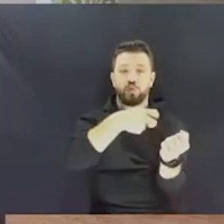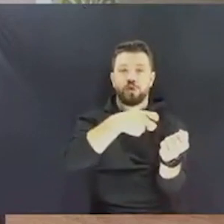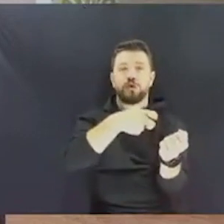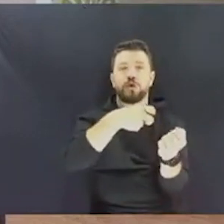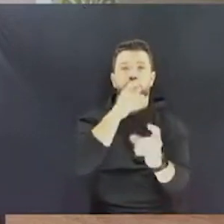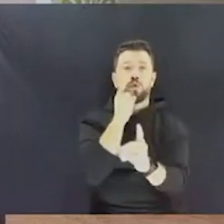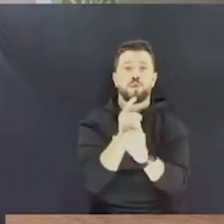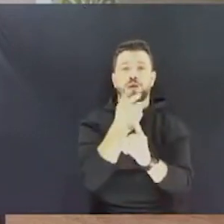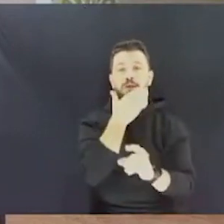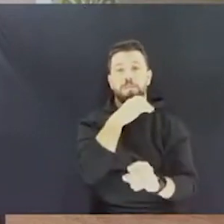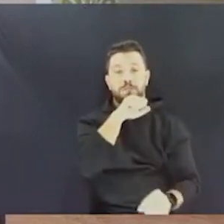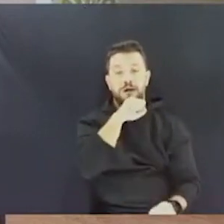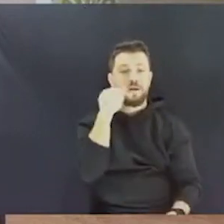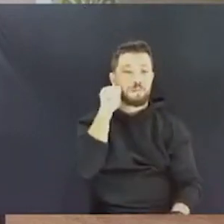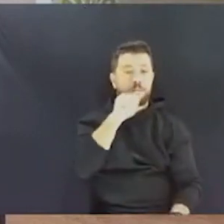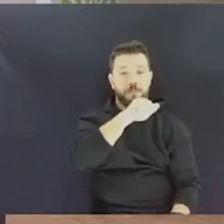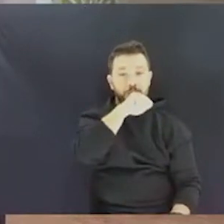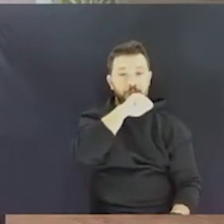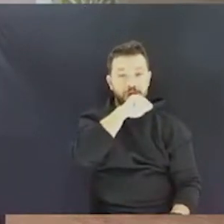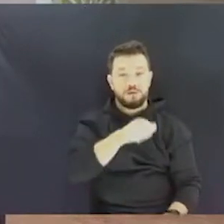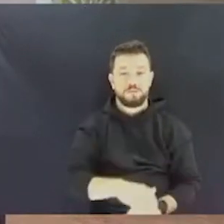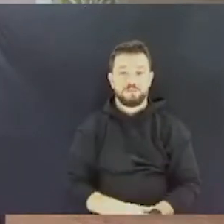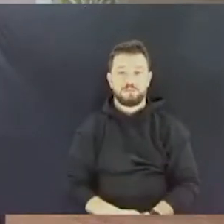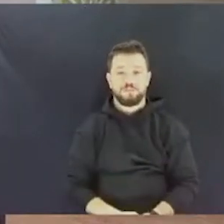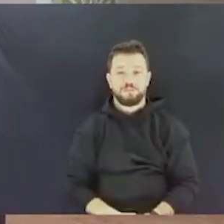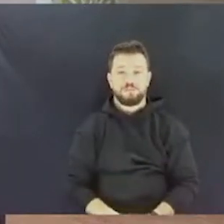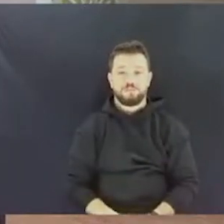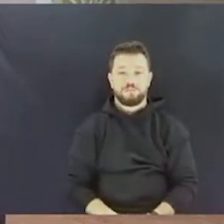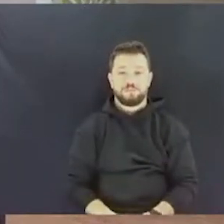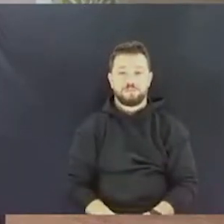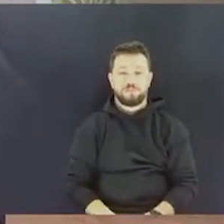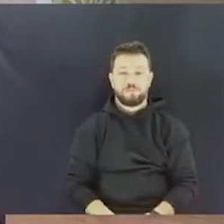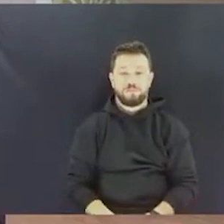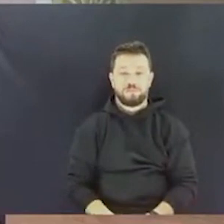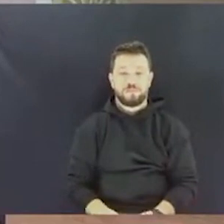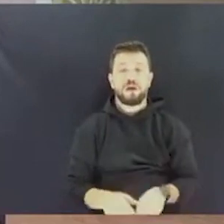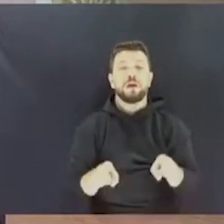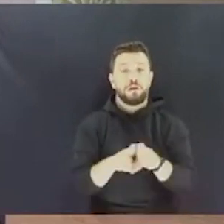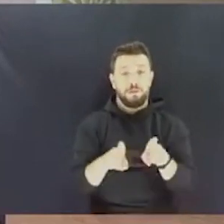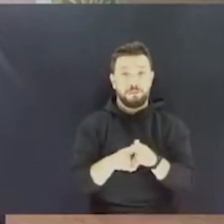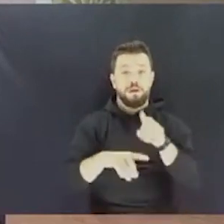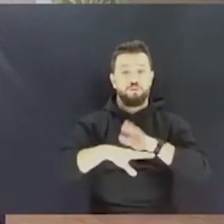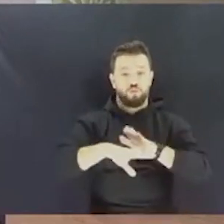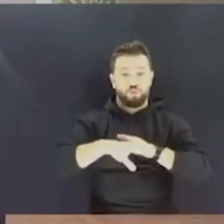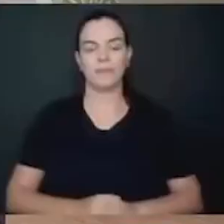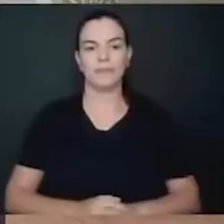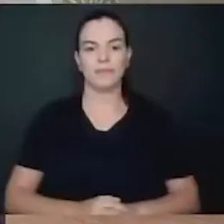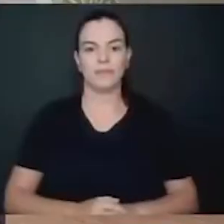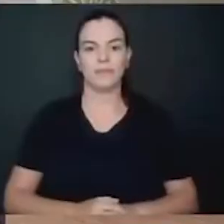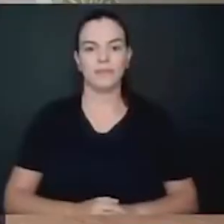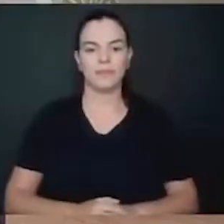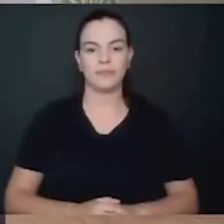paternidade ou maternidade como fizemos e citei aqui nessa casa e coordenou também a política de acessibilidade e inclusão da